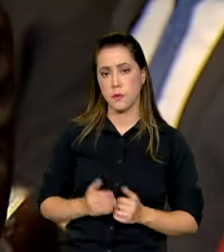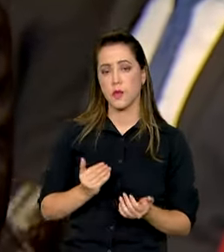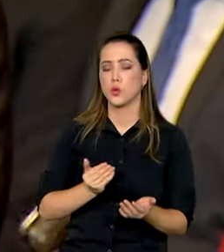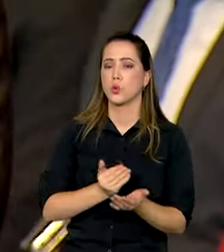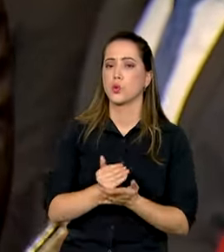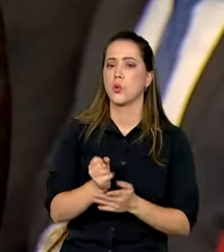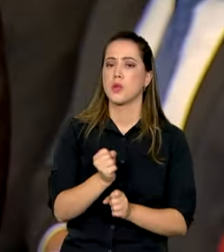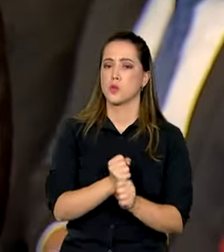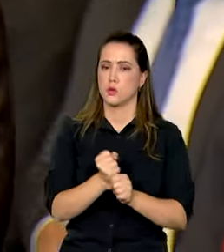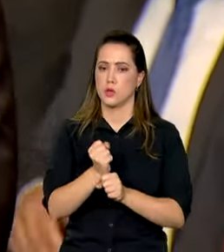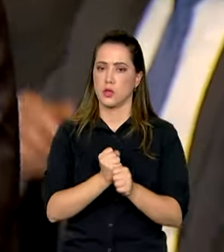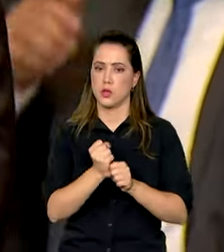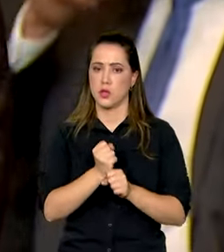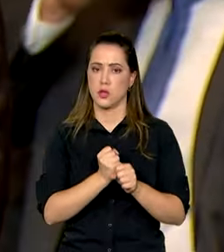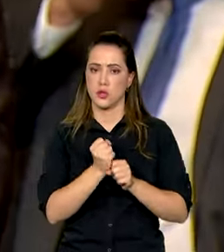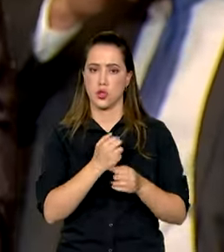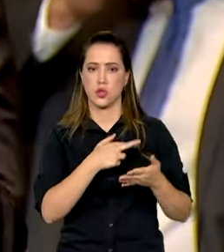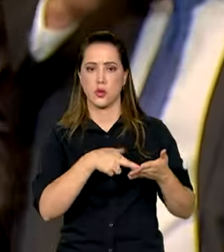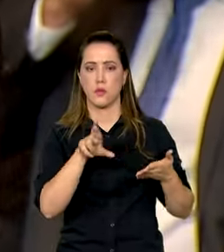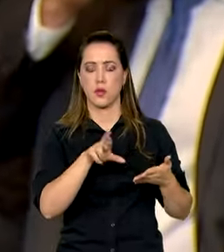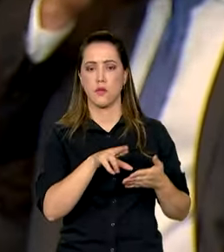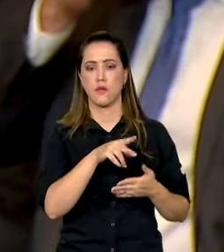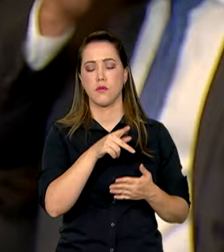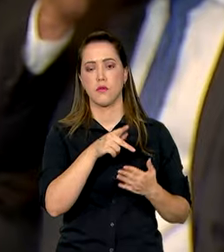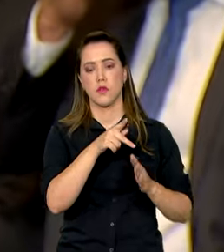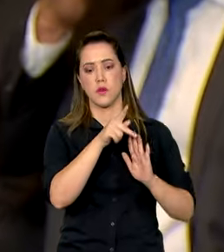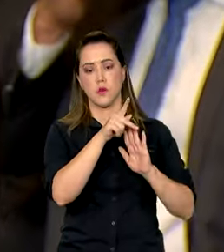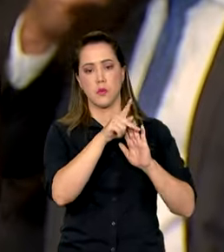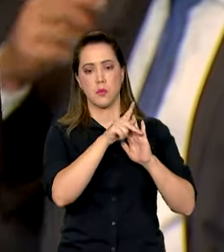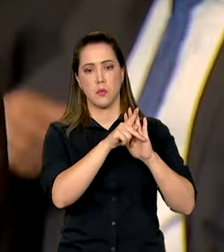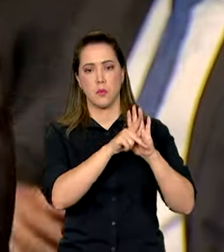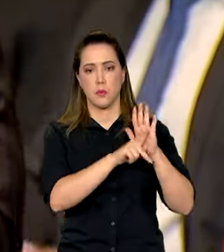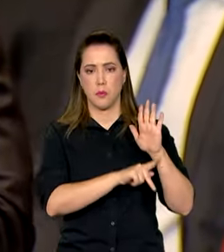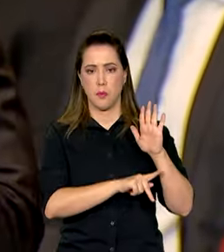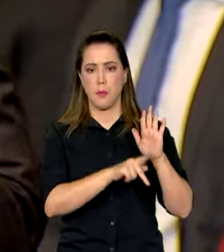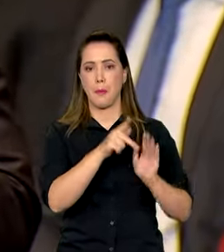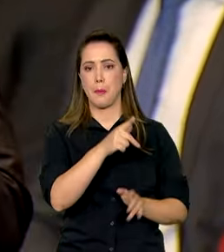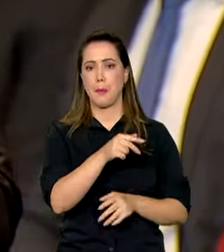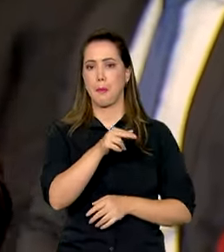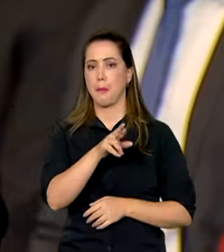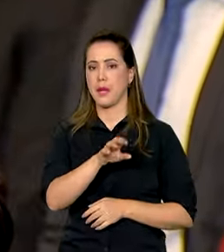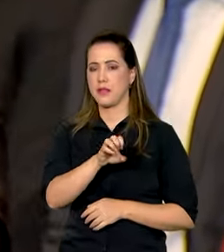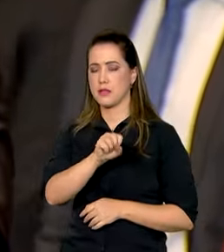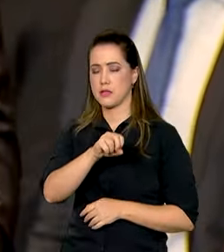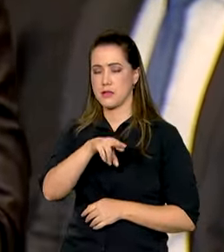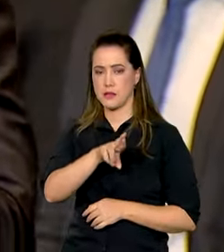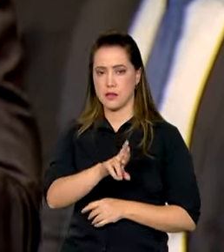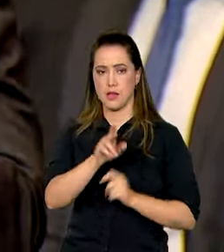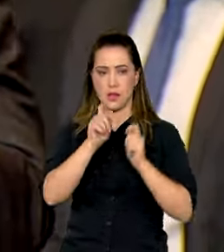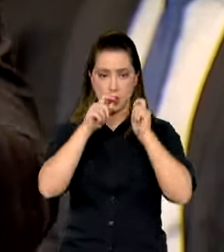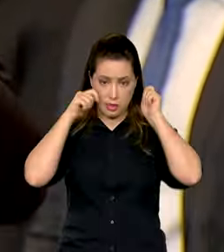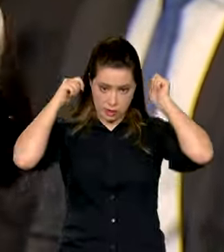revogamos a chamada portaria, o chamado parecer da mordaça, que ganhou esse